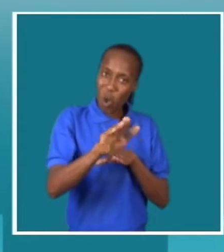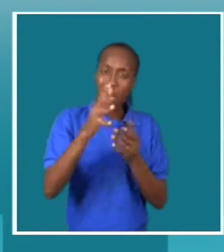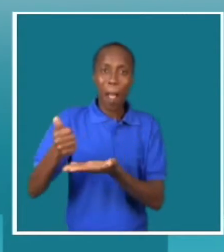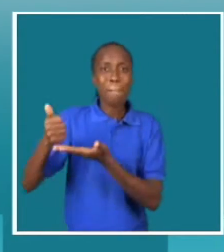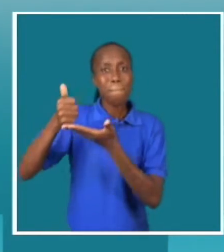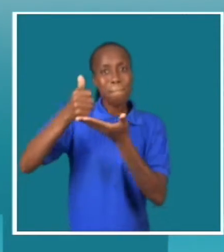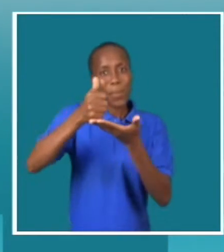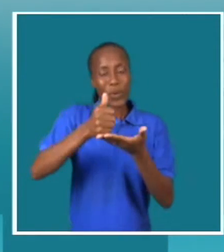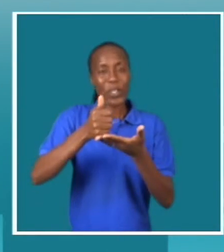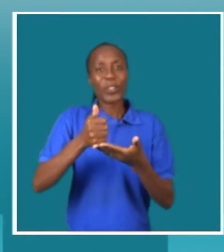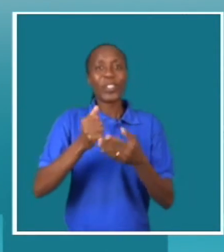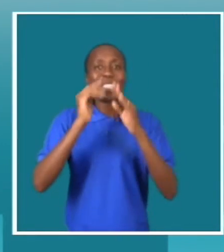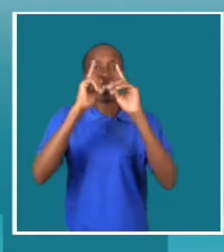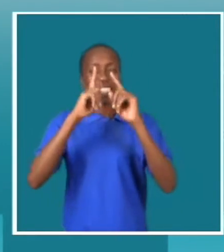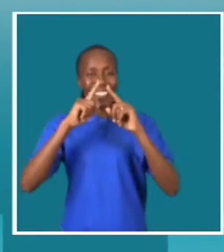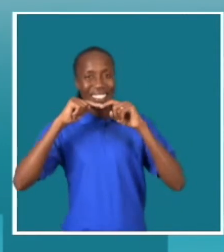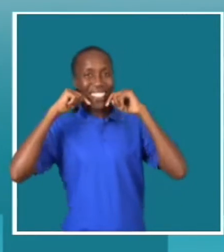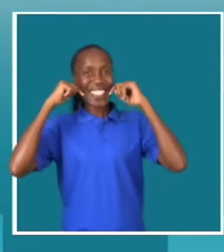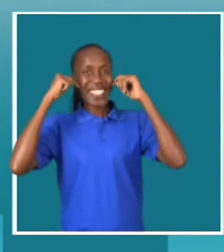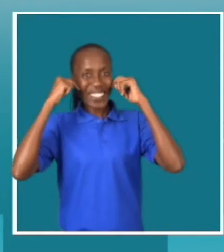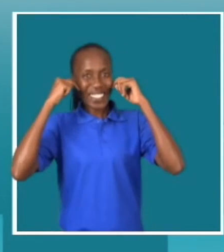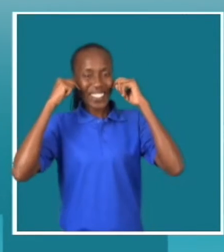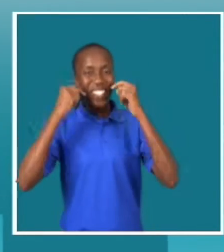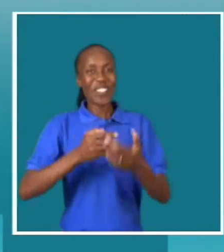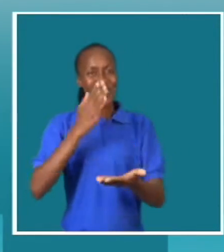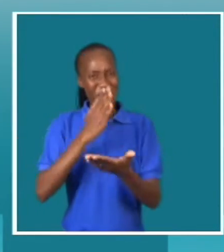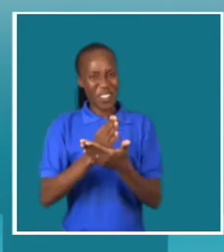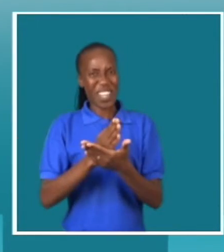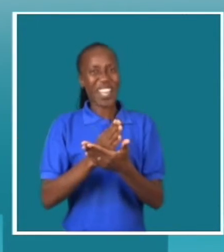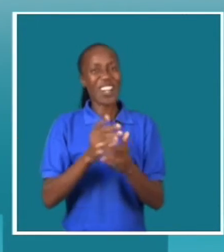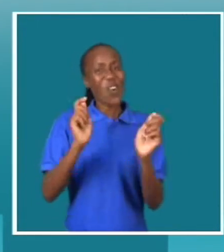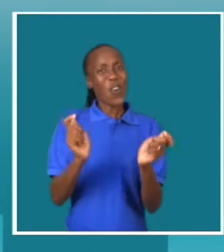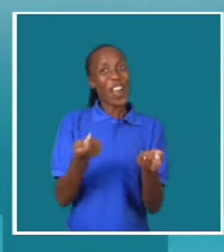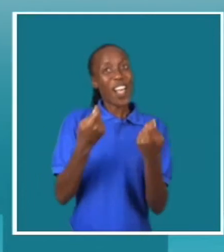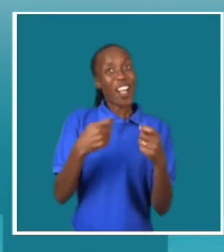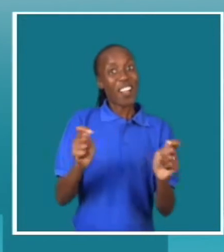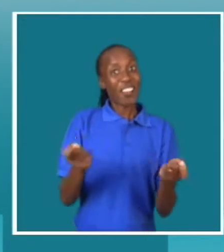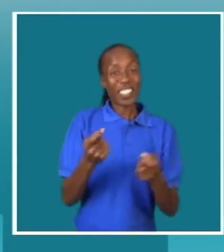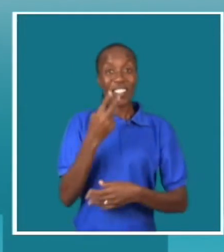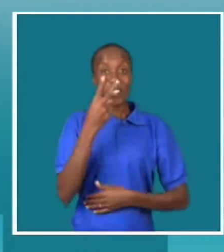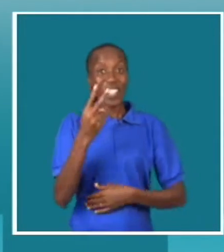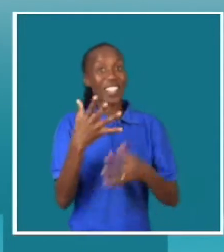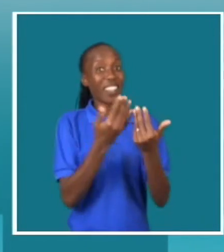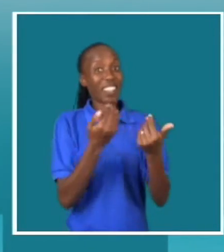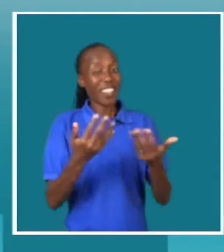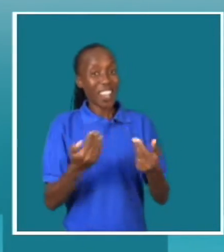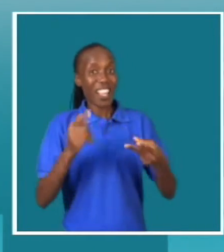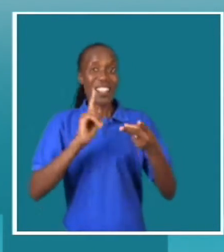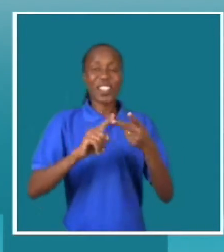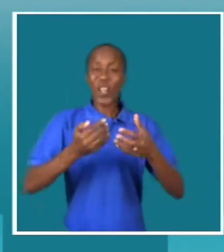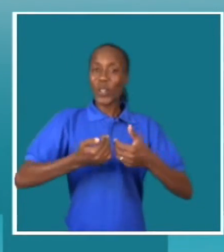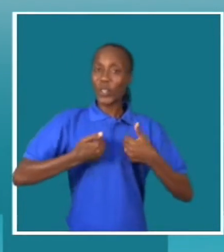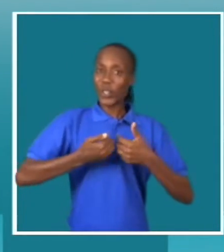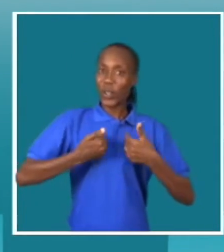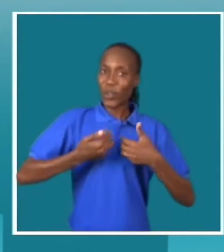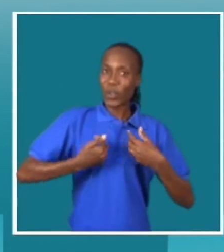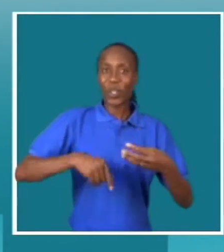Estamos muito satisfeitos. E foi uma verdadeira festa ver aqui crianças, jovens,